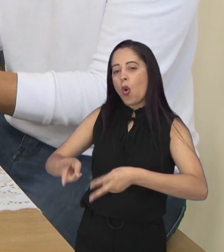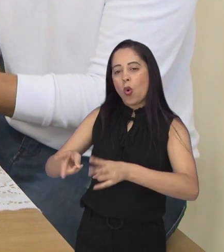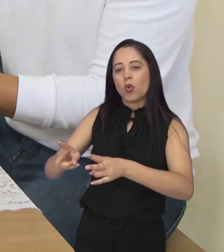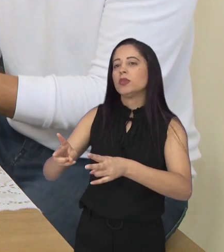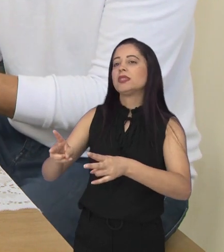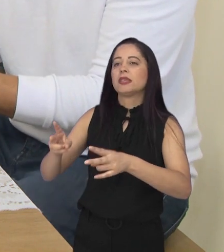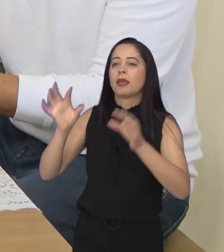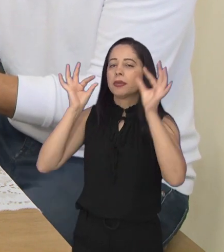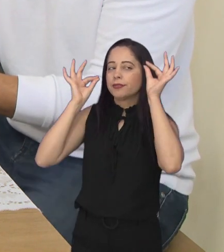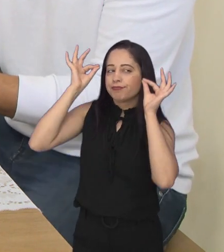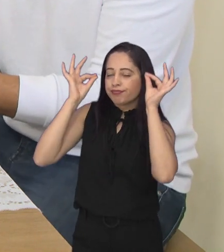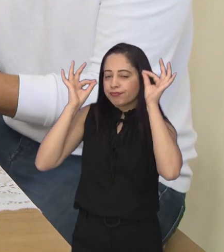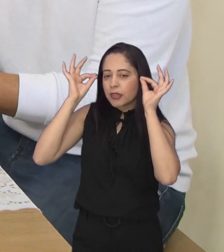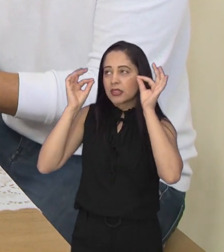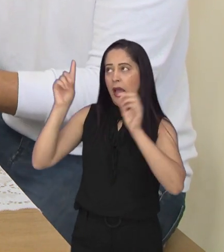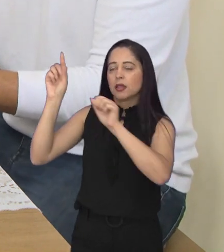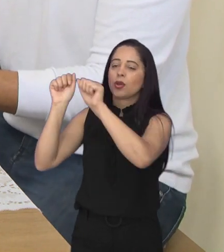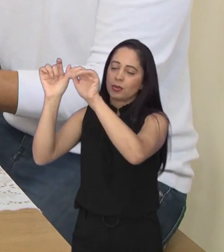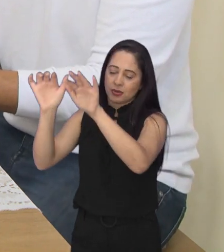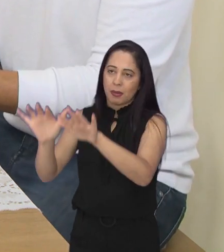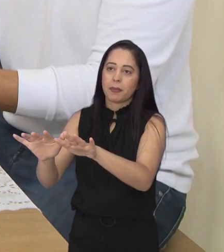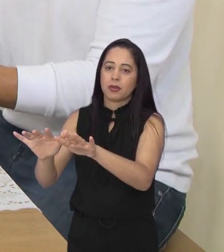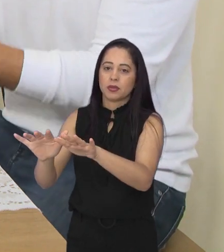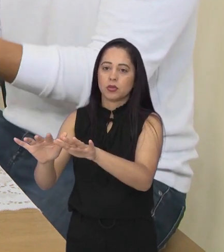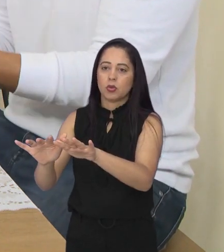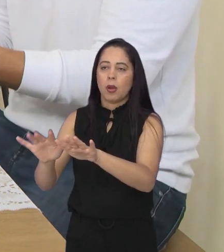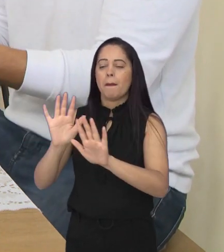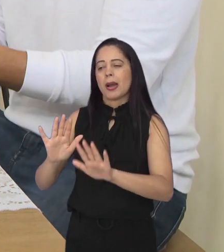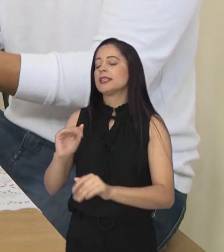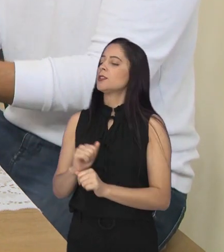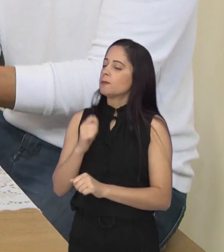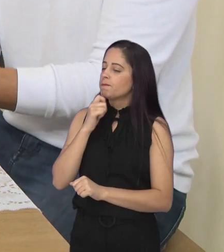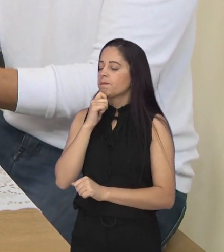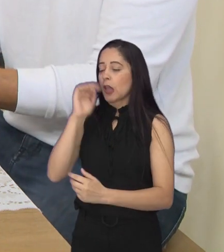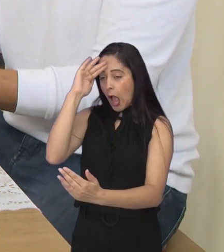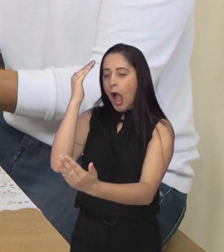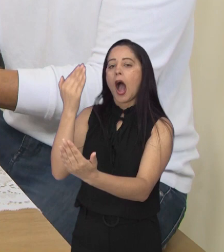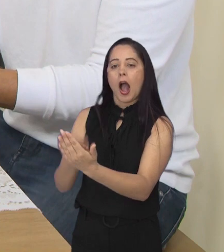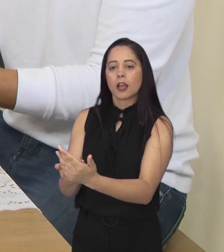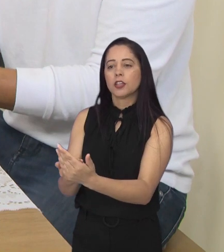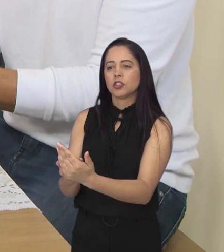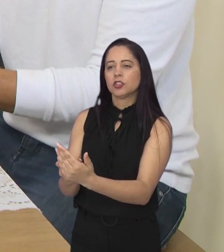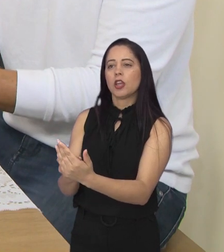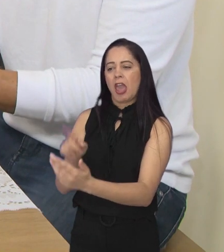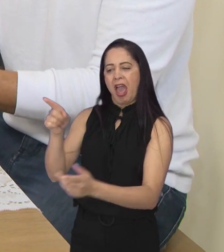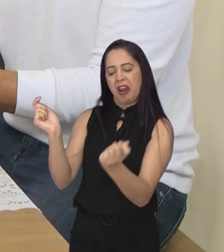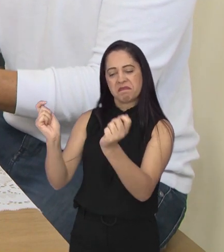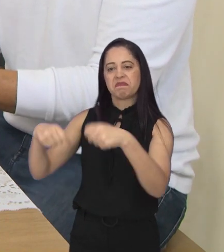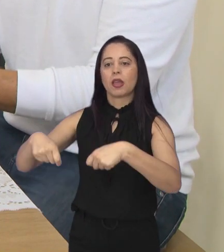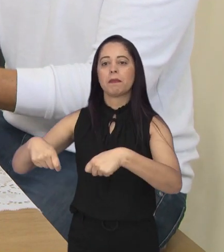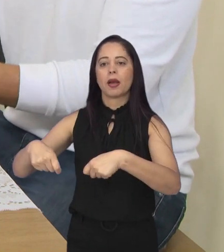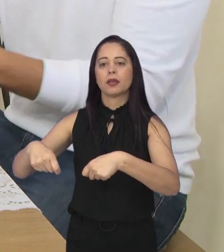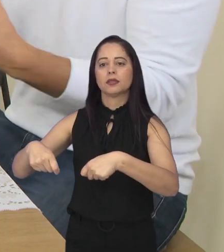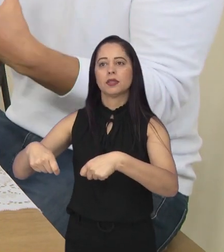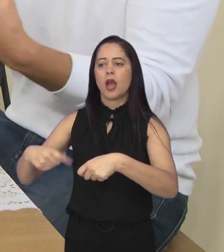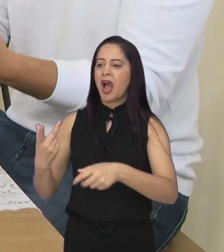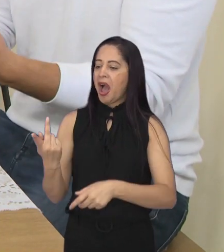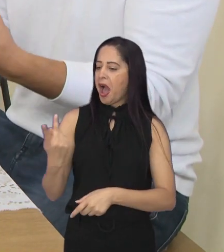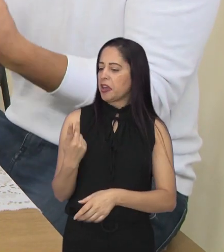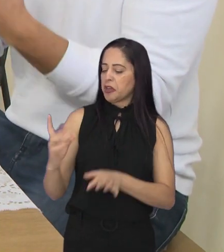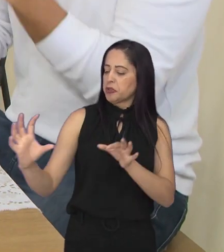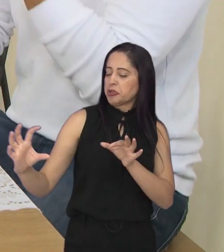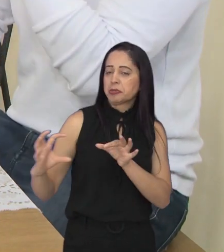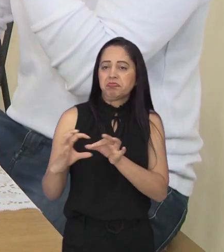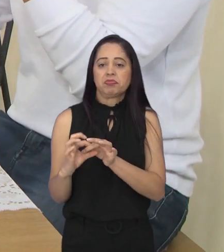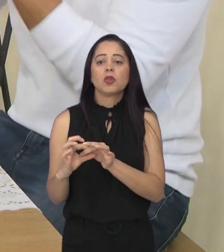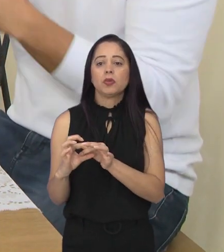mãos, que Deus abençoou muito ela. E acreditei no potencial que tinha o produto e nela, e começamos a unir